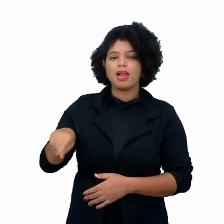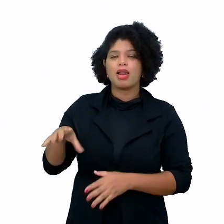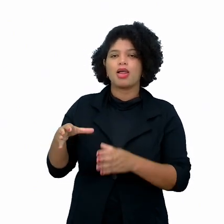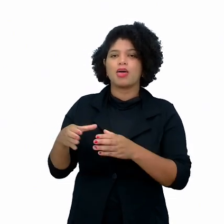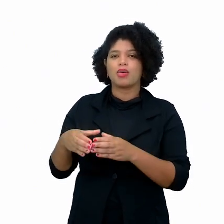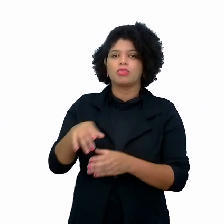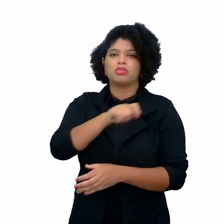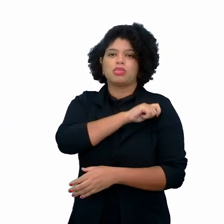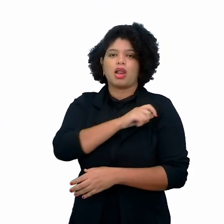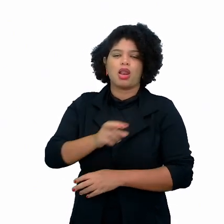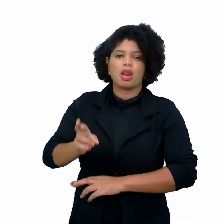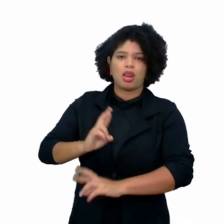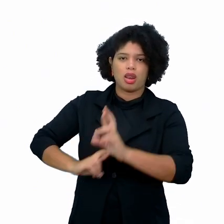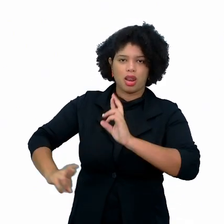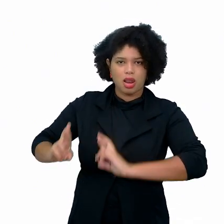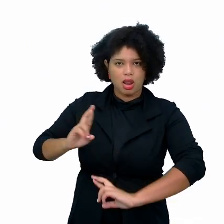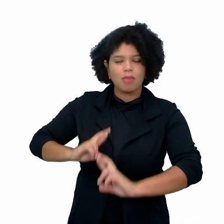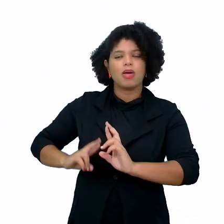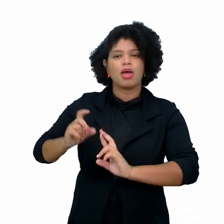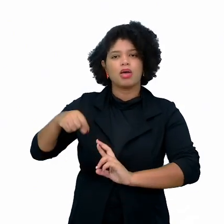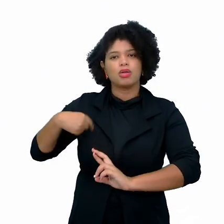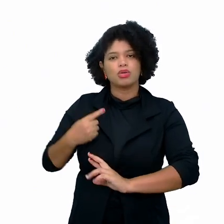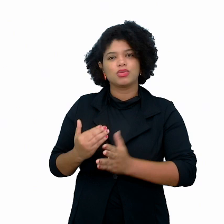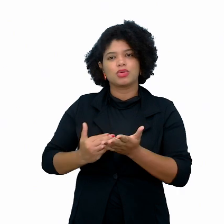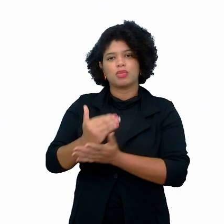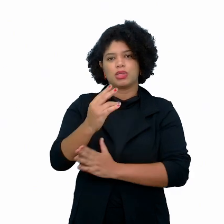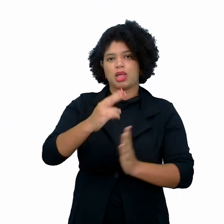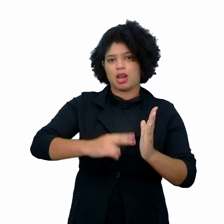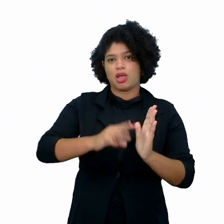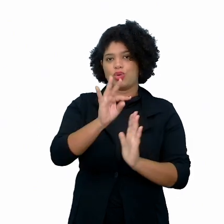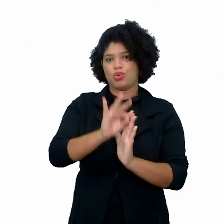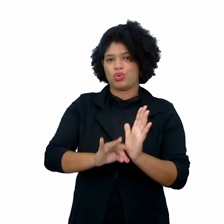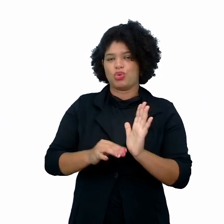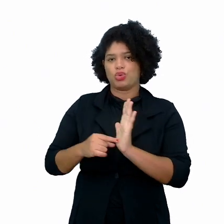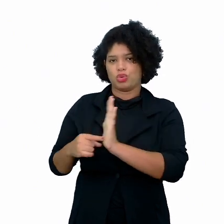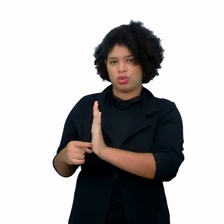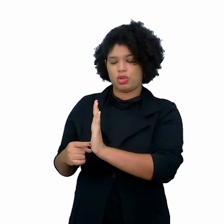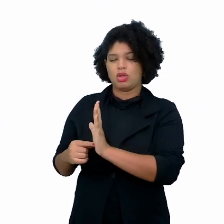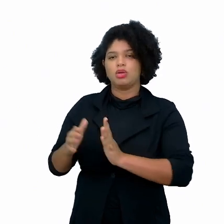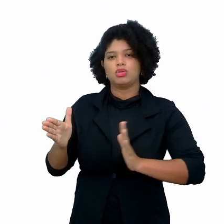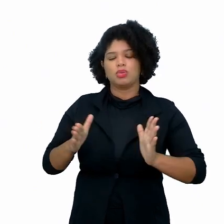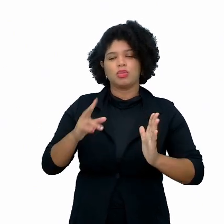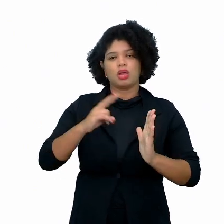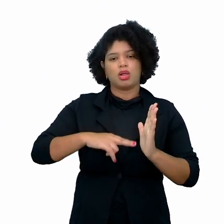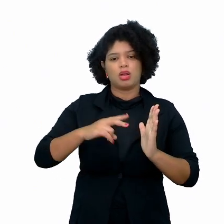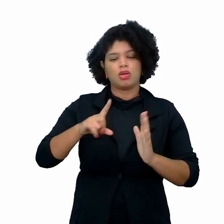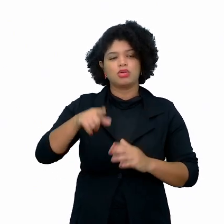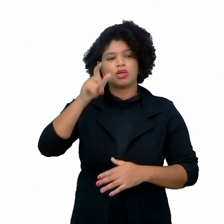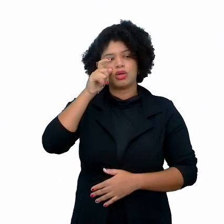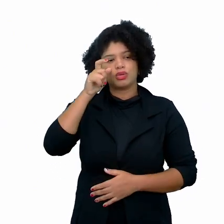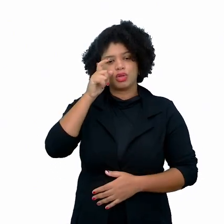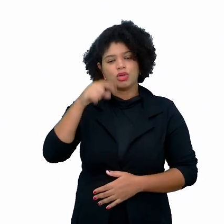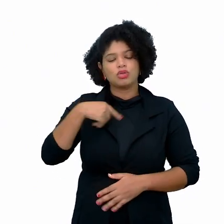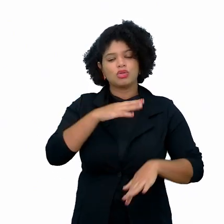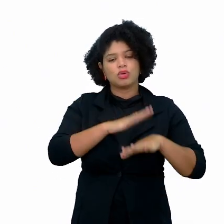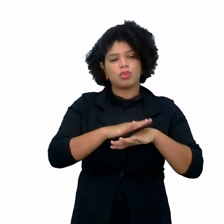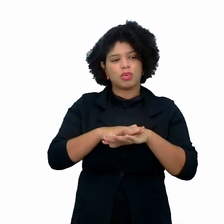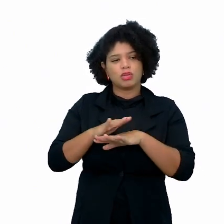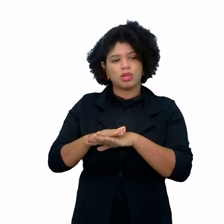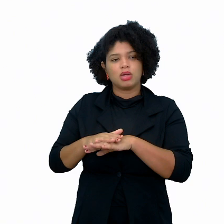respeito, daremos início à leitura. E durante a leitura, é interessante fazer